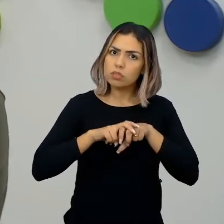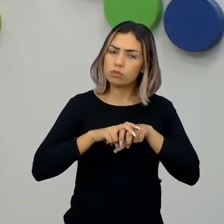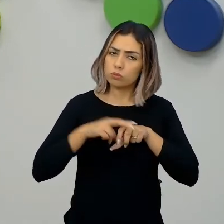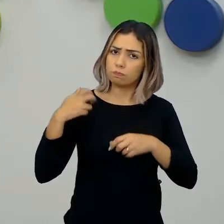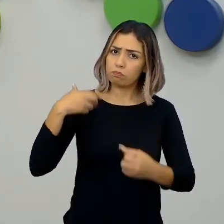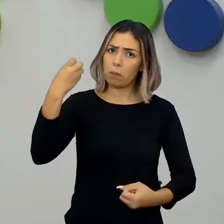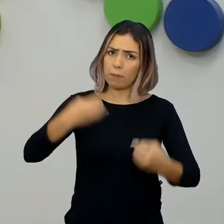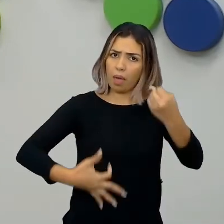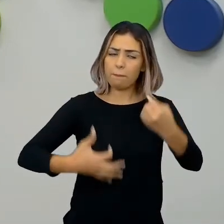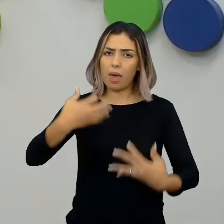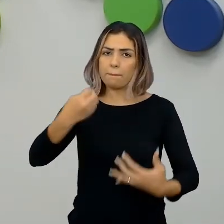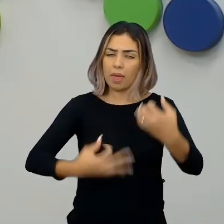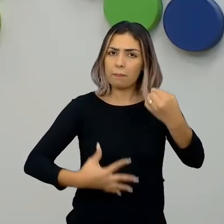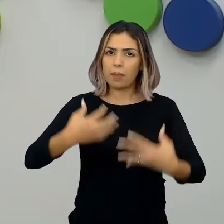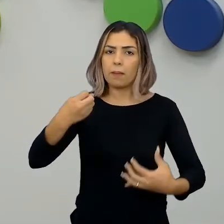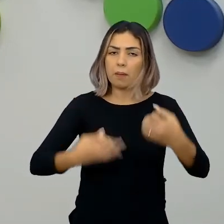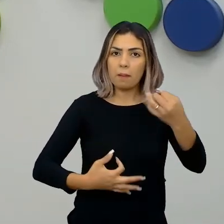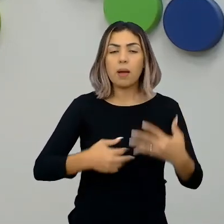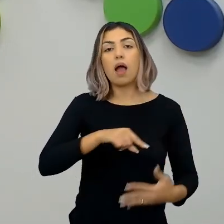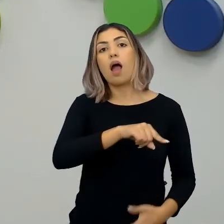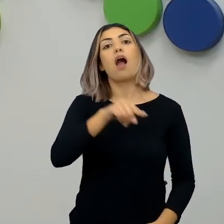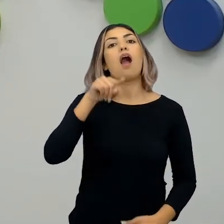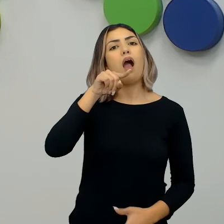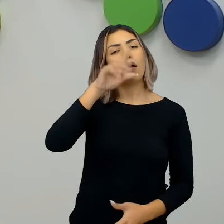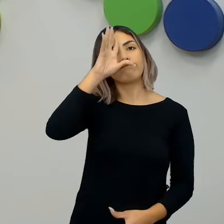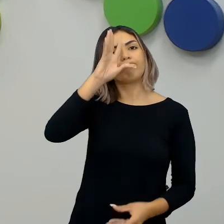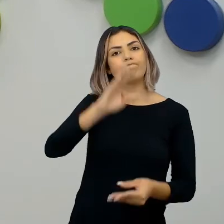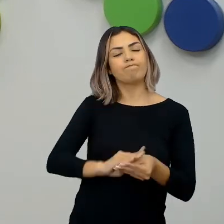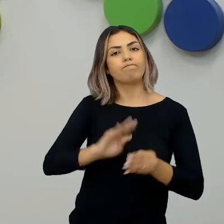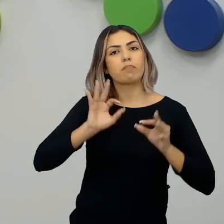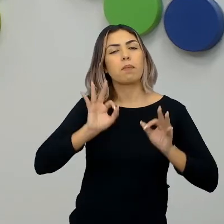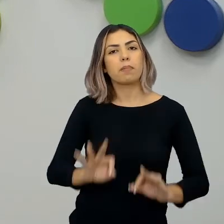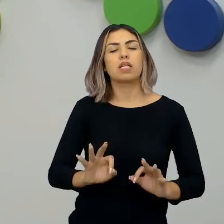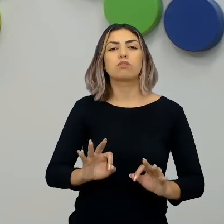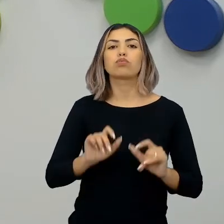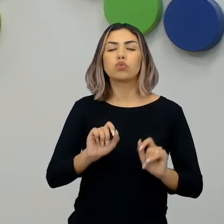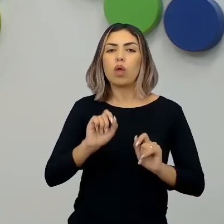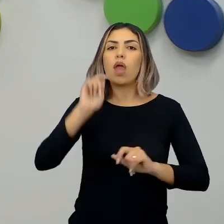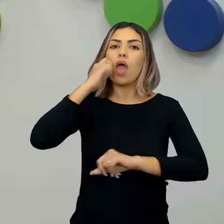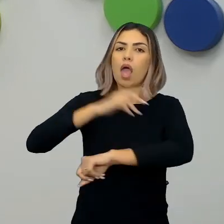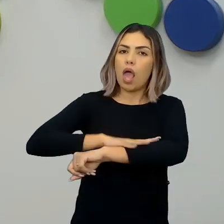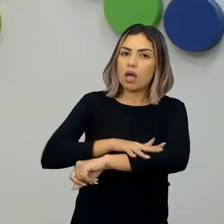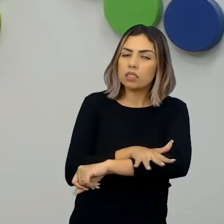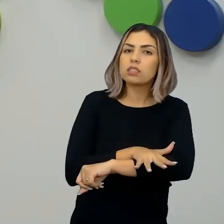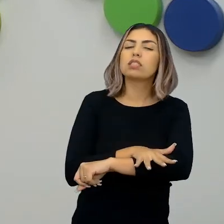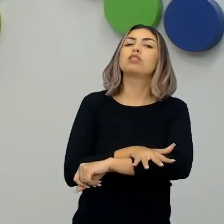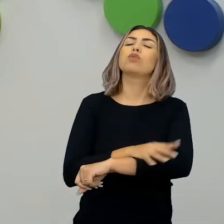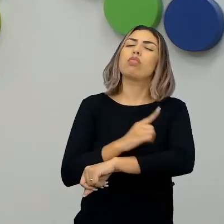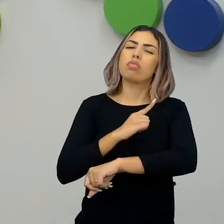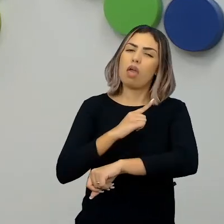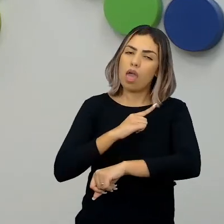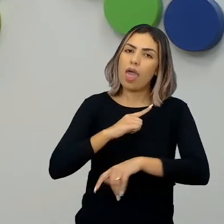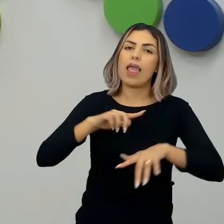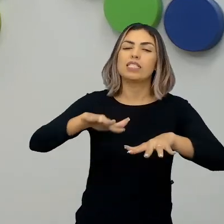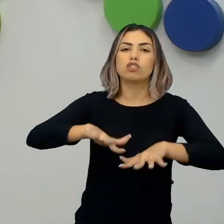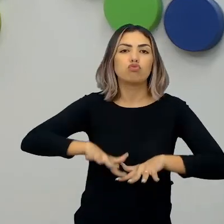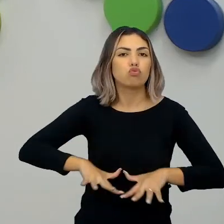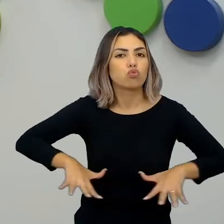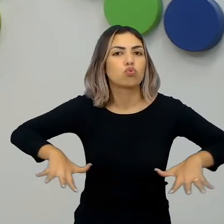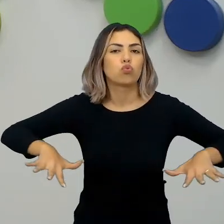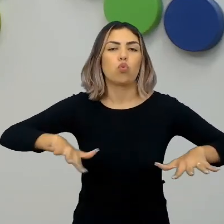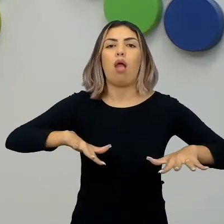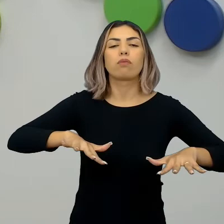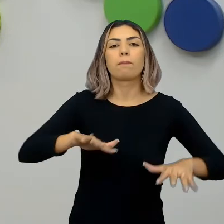que mostra, o que atesta justamente o fato do racismo ser um fenômeno estrutural,